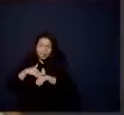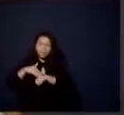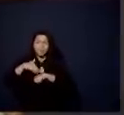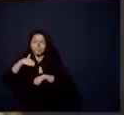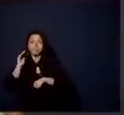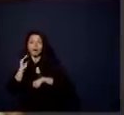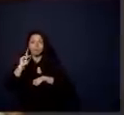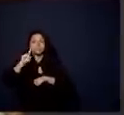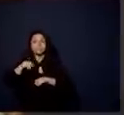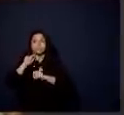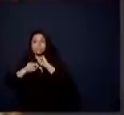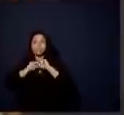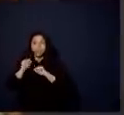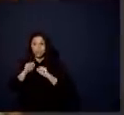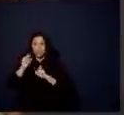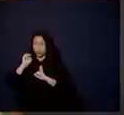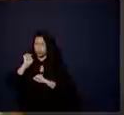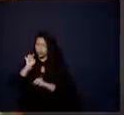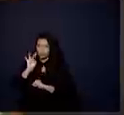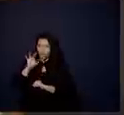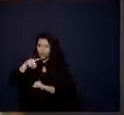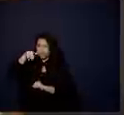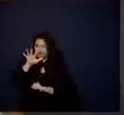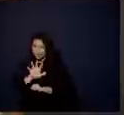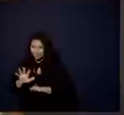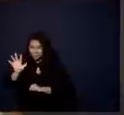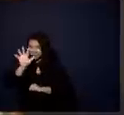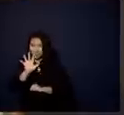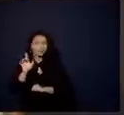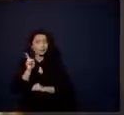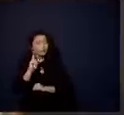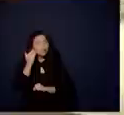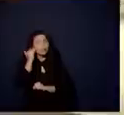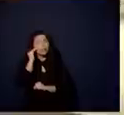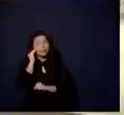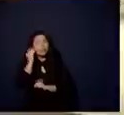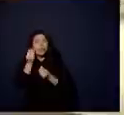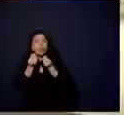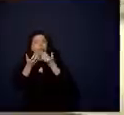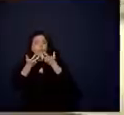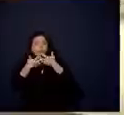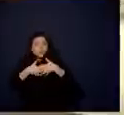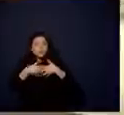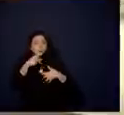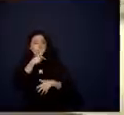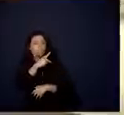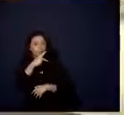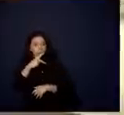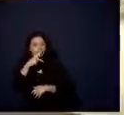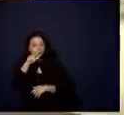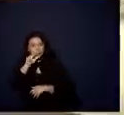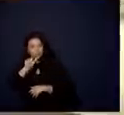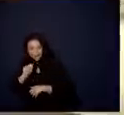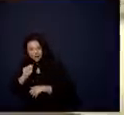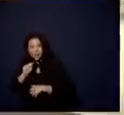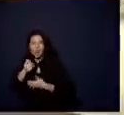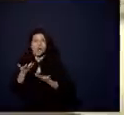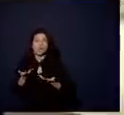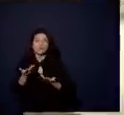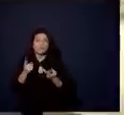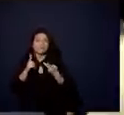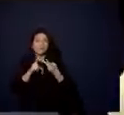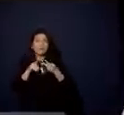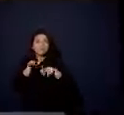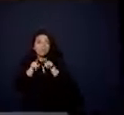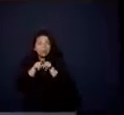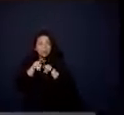ouviu gente sobrenacionais né ver como funciona o PPA né o plano plurianual desses entes mas